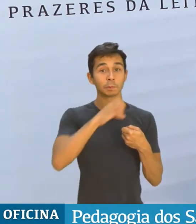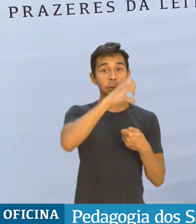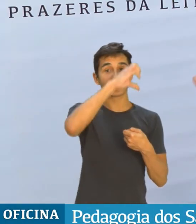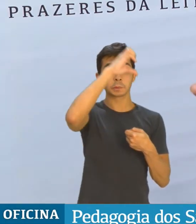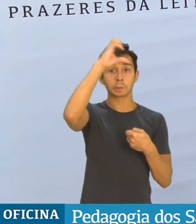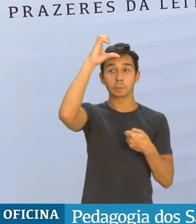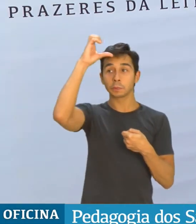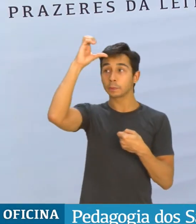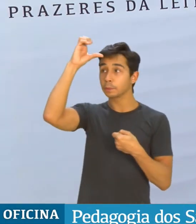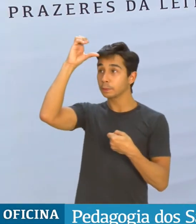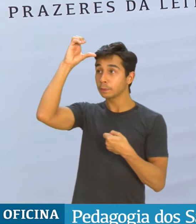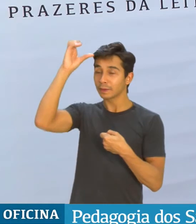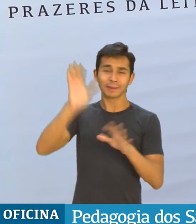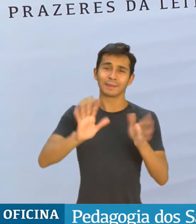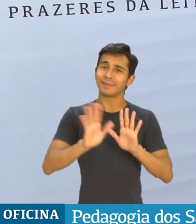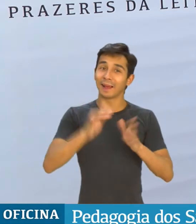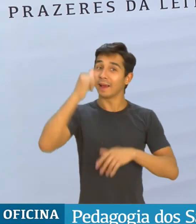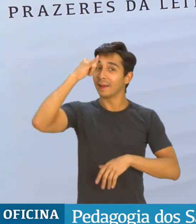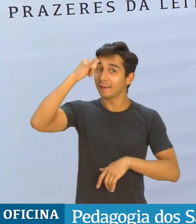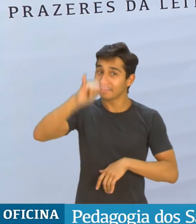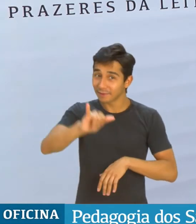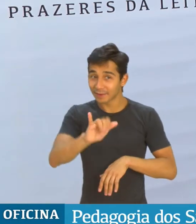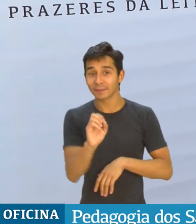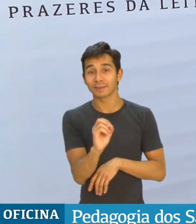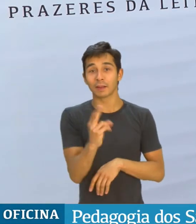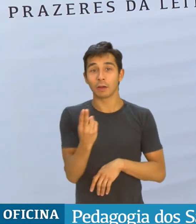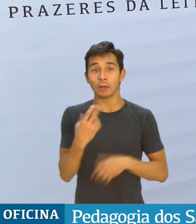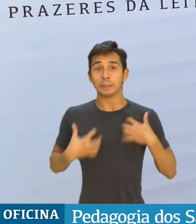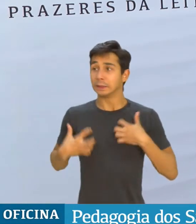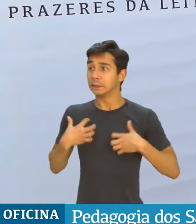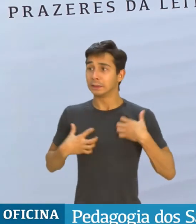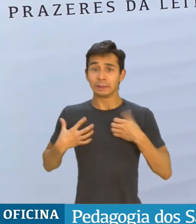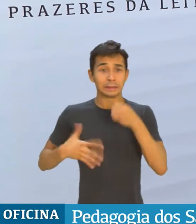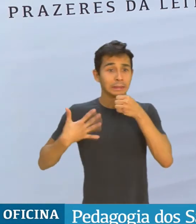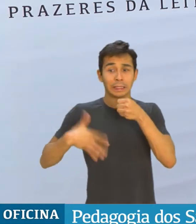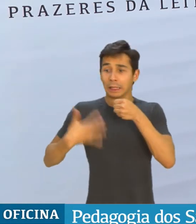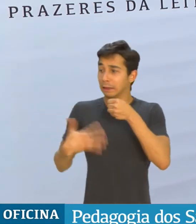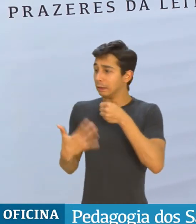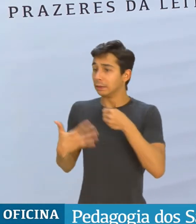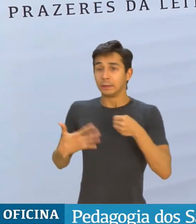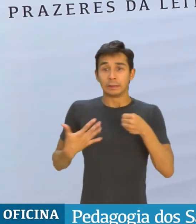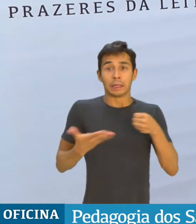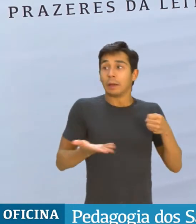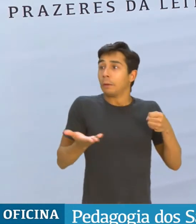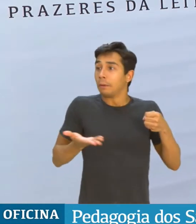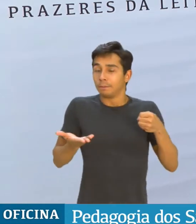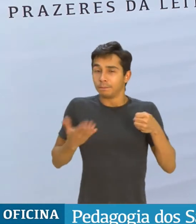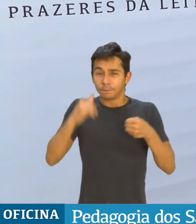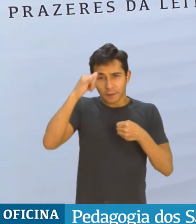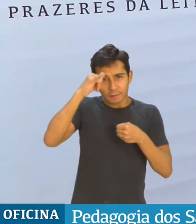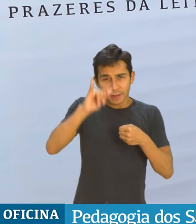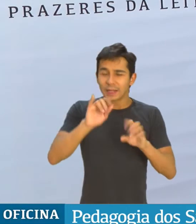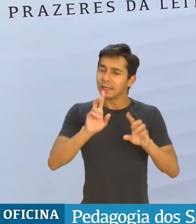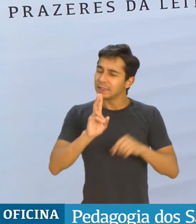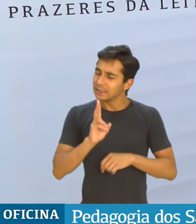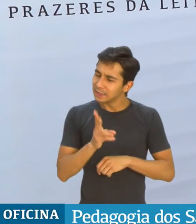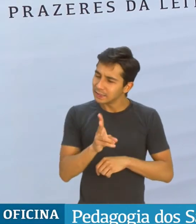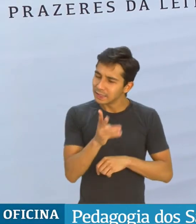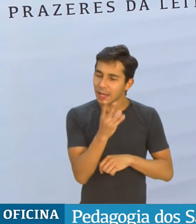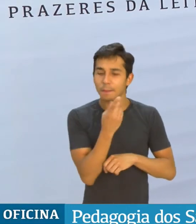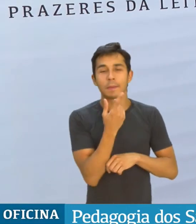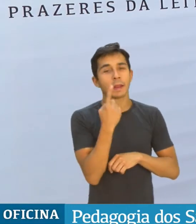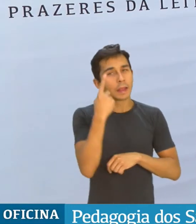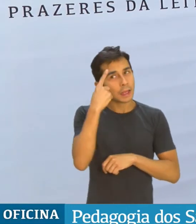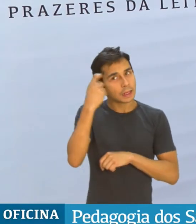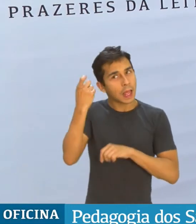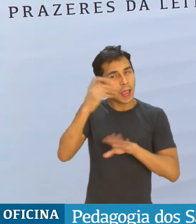que eu faço? Ou para você não entrar em desespero, tenha sempre cartas na manga, né? Opções. Nesse